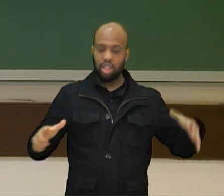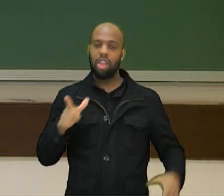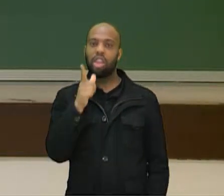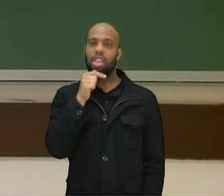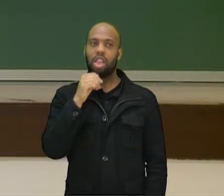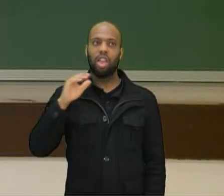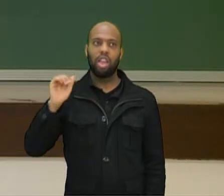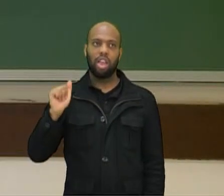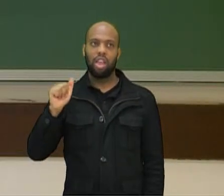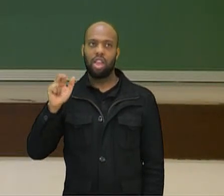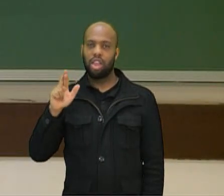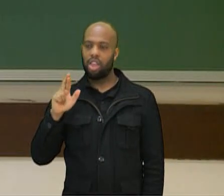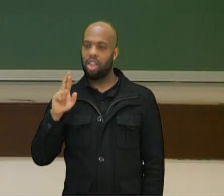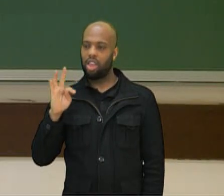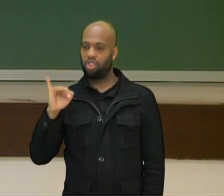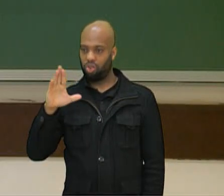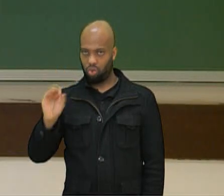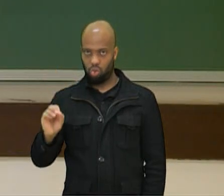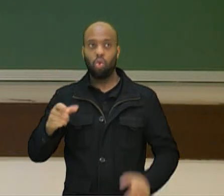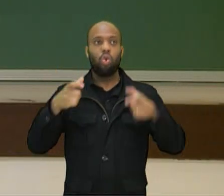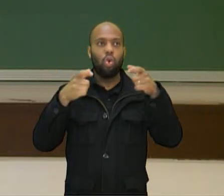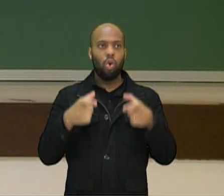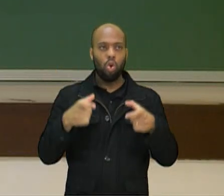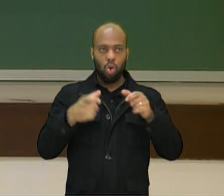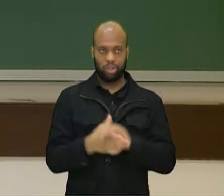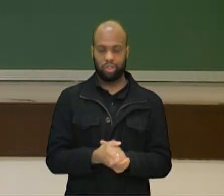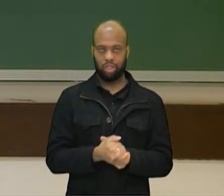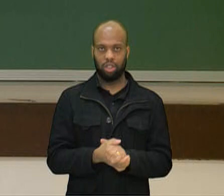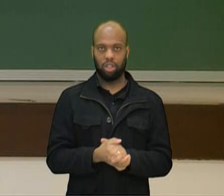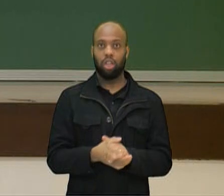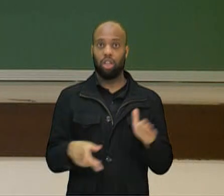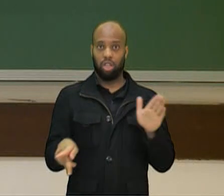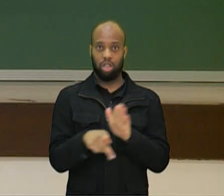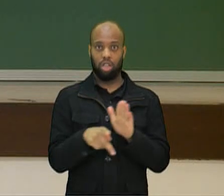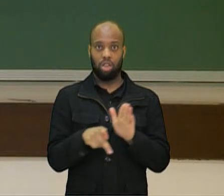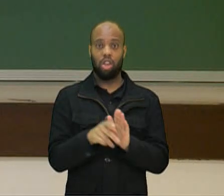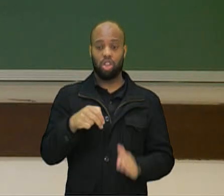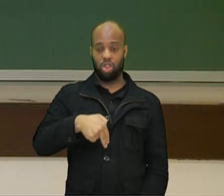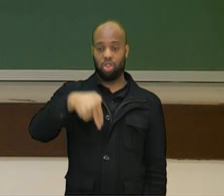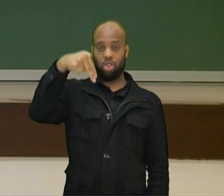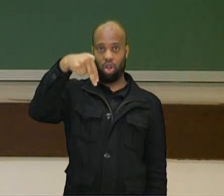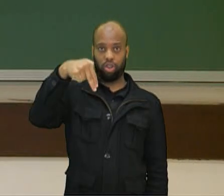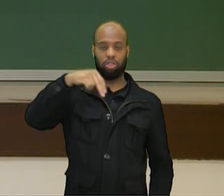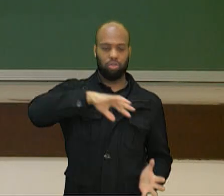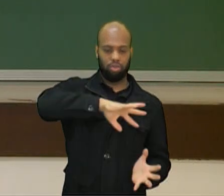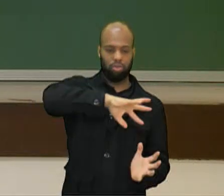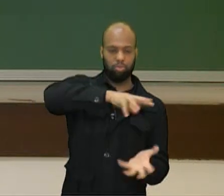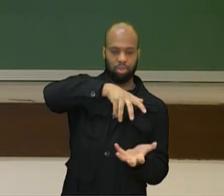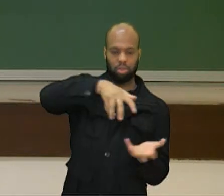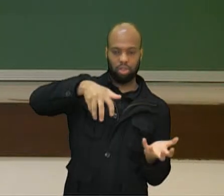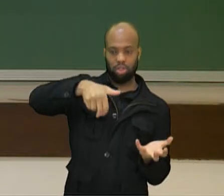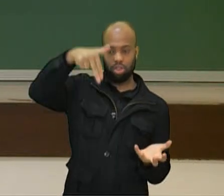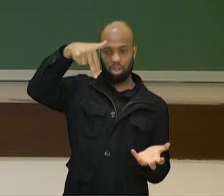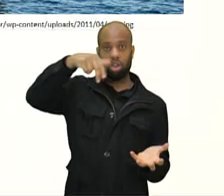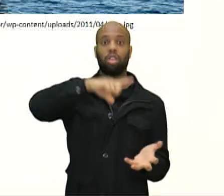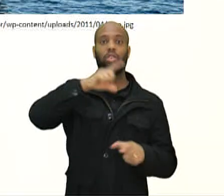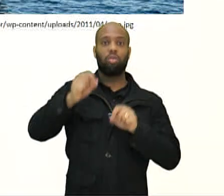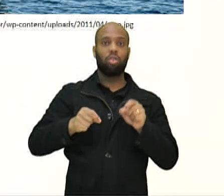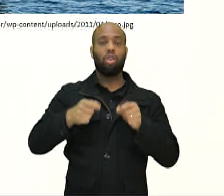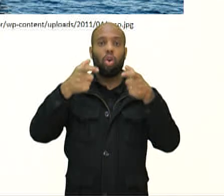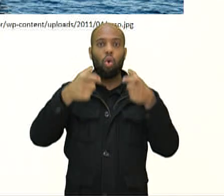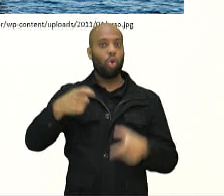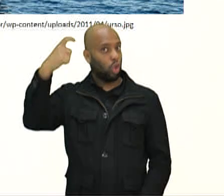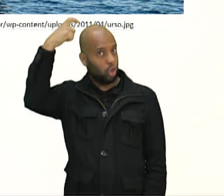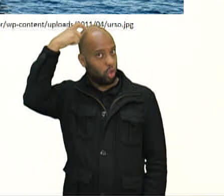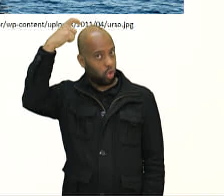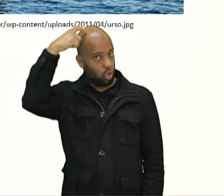Glacial Ártico. Oceano Glacial Ártico, localizado na porção norte do nosso planeta, sendo o habitat dos ursos